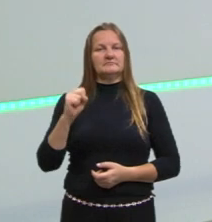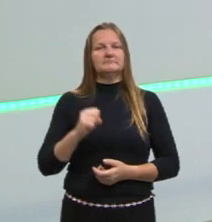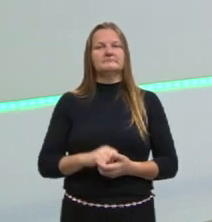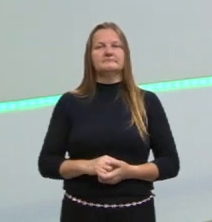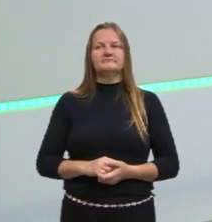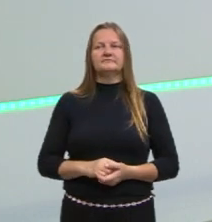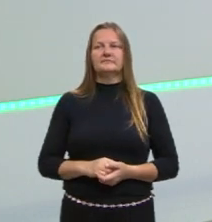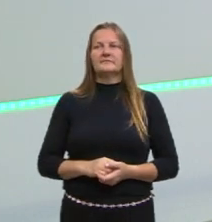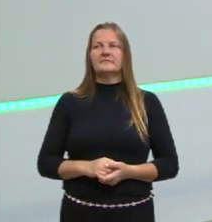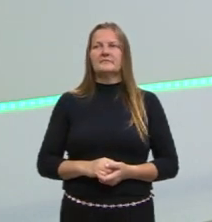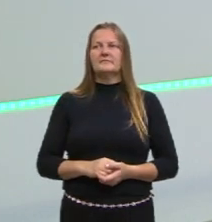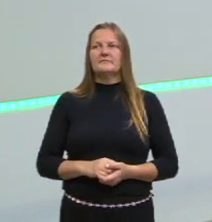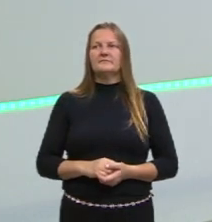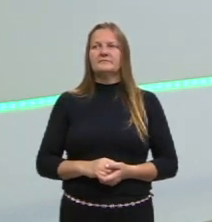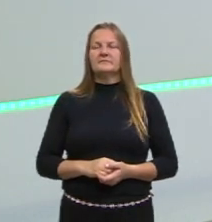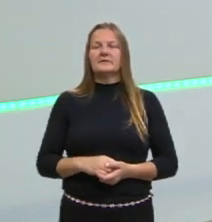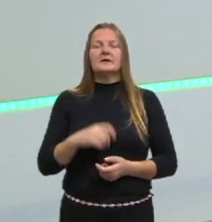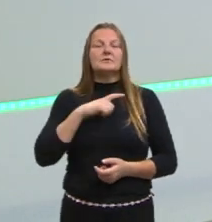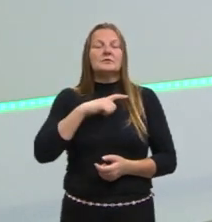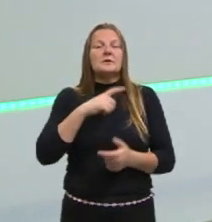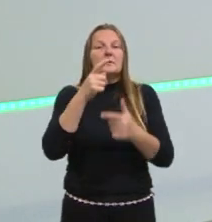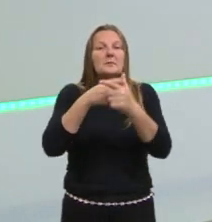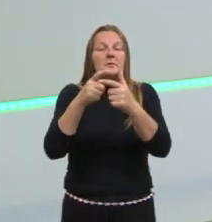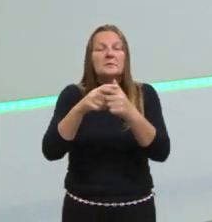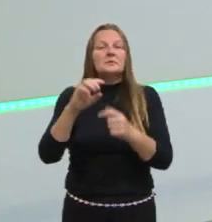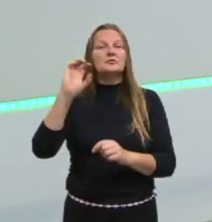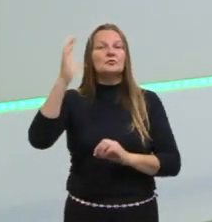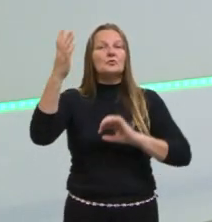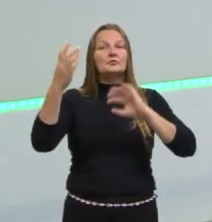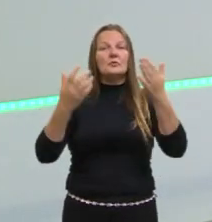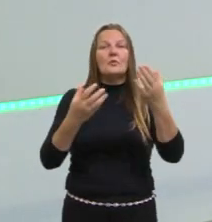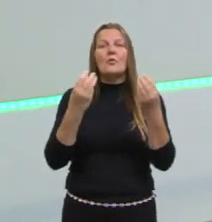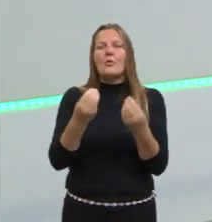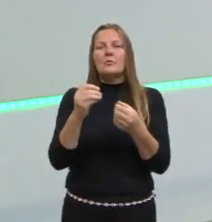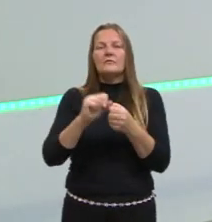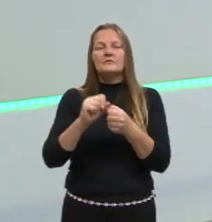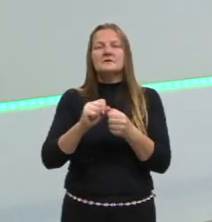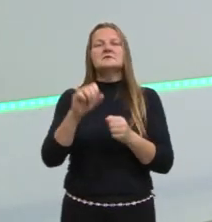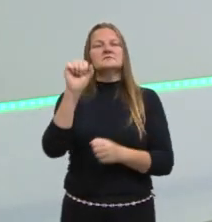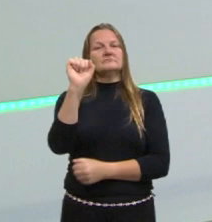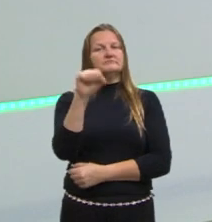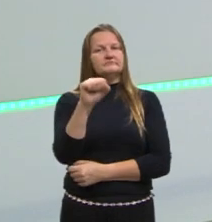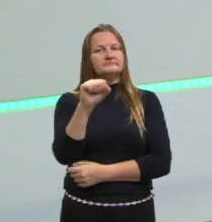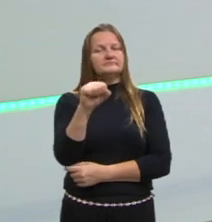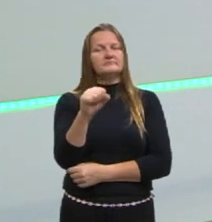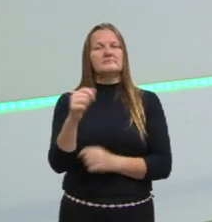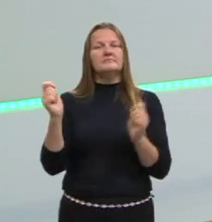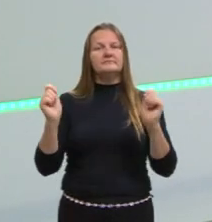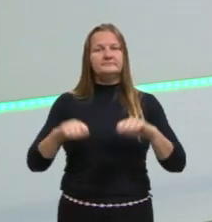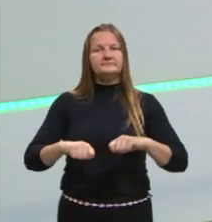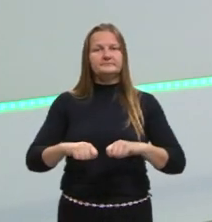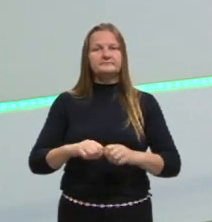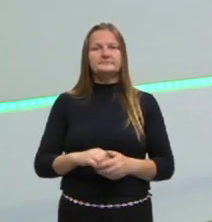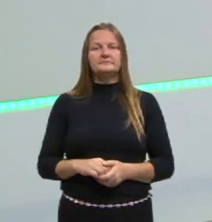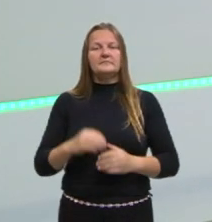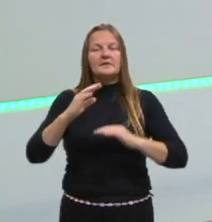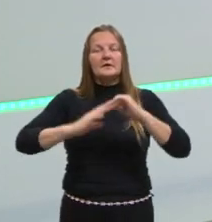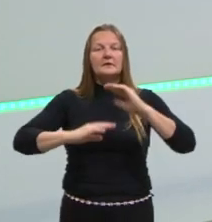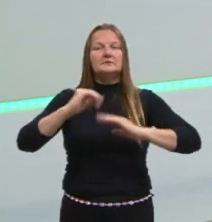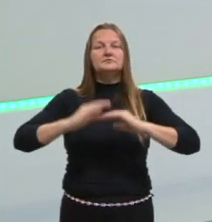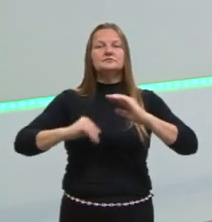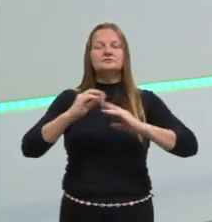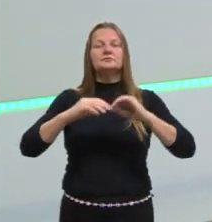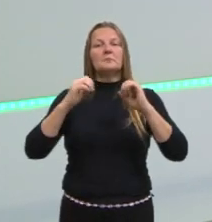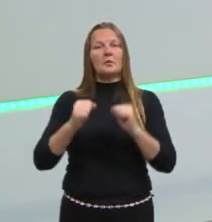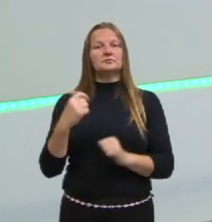alguma alternativa não adianta eu trazer um problema para você sem solução né existem sim alguns algumas atitudes que podemos